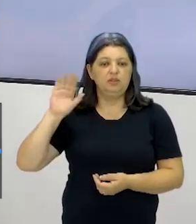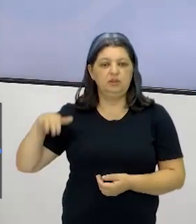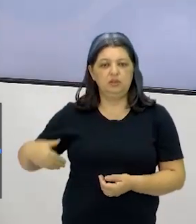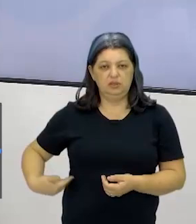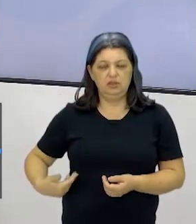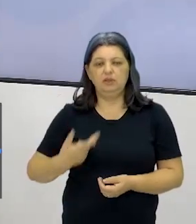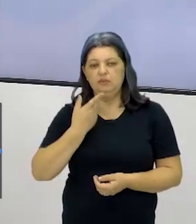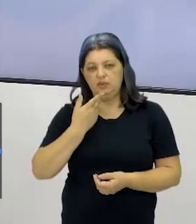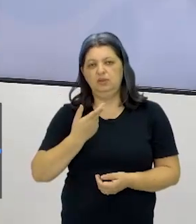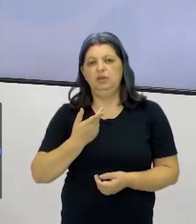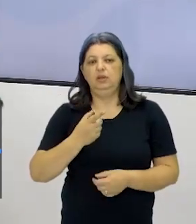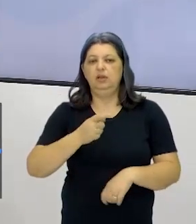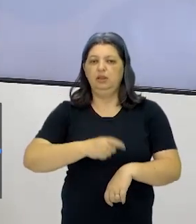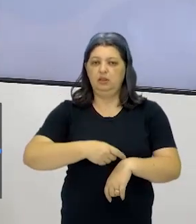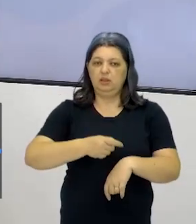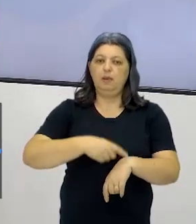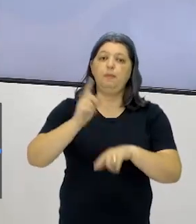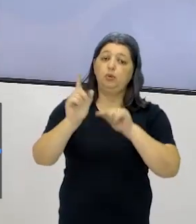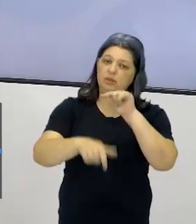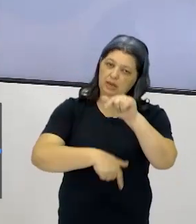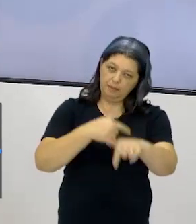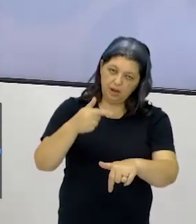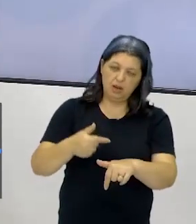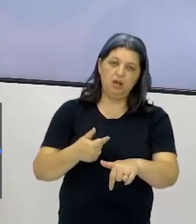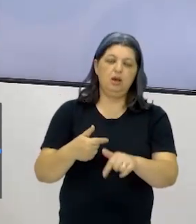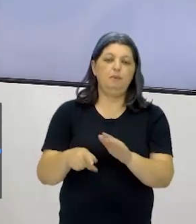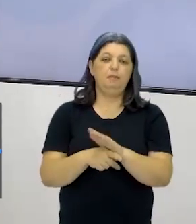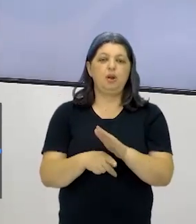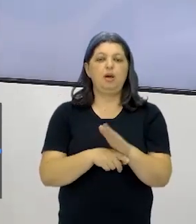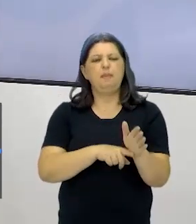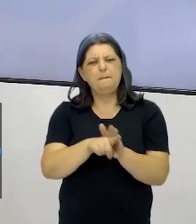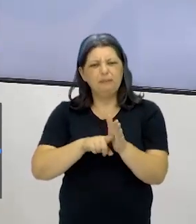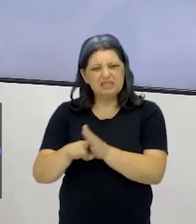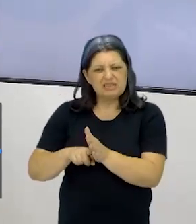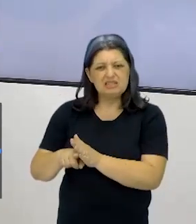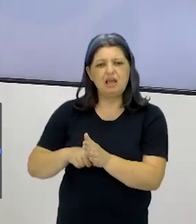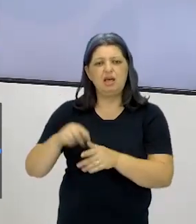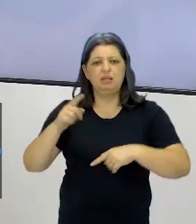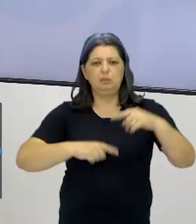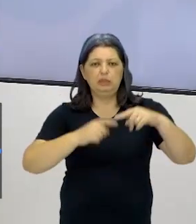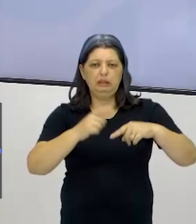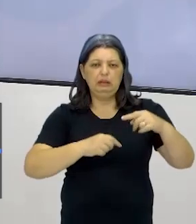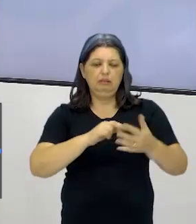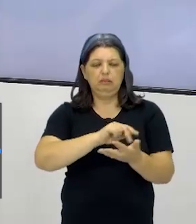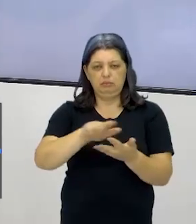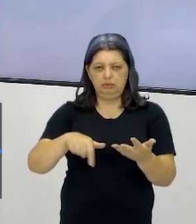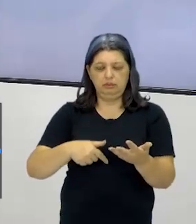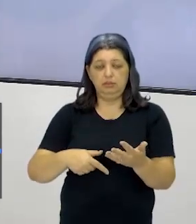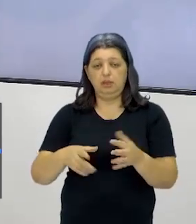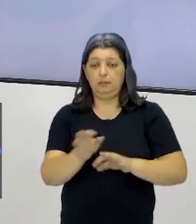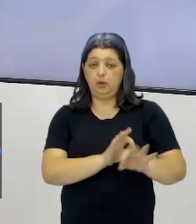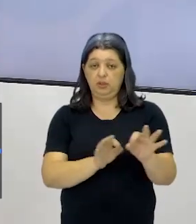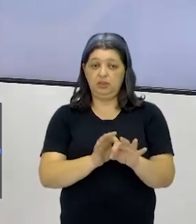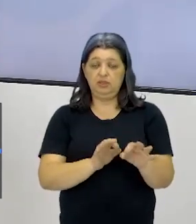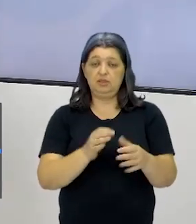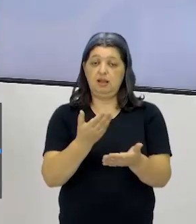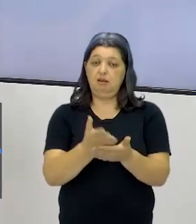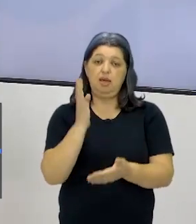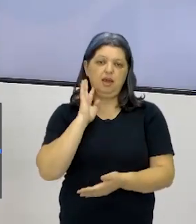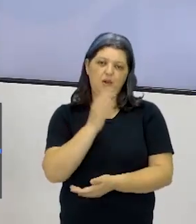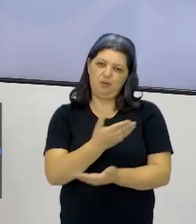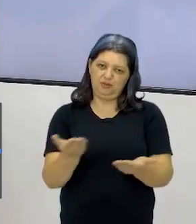mas passa porque trabalhando, pegando material, pesquisando. É o nosso trabalho para poder trazer uma aula legal para vocês. Só que quando a gente fala